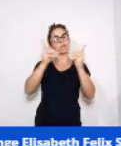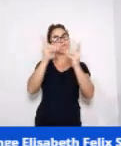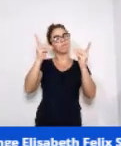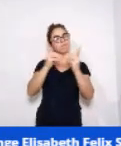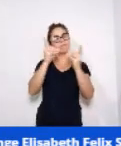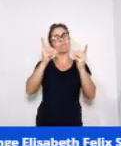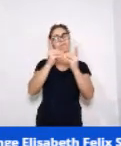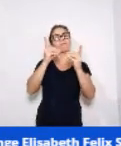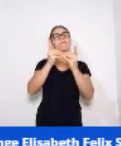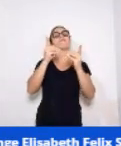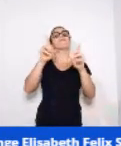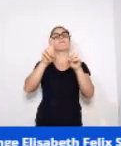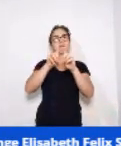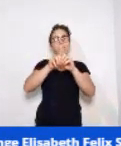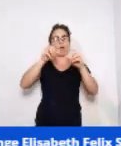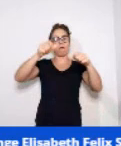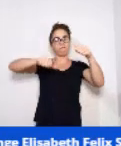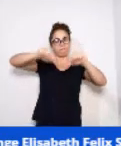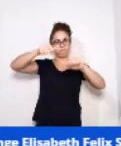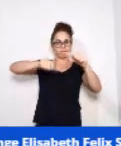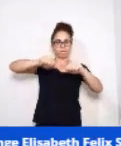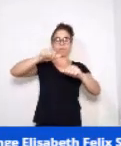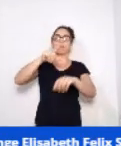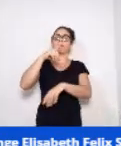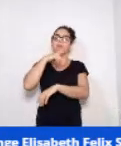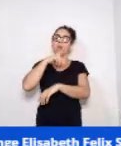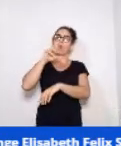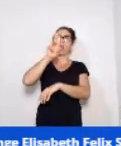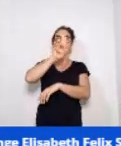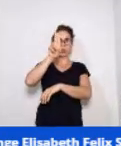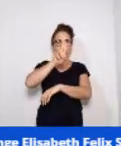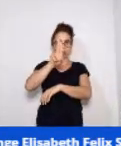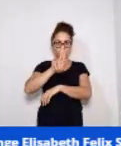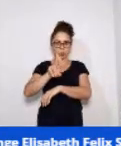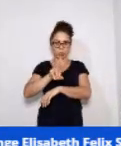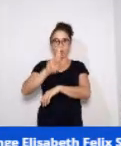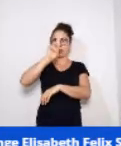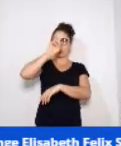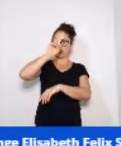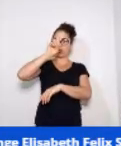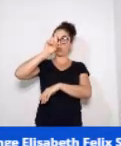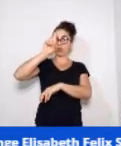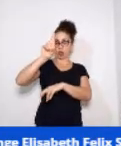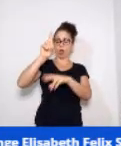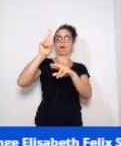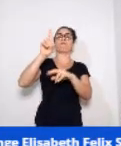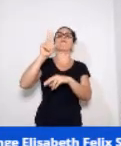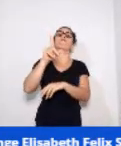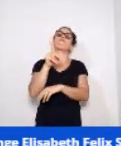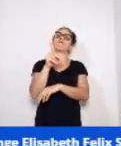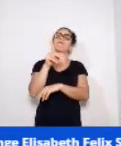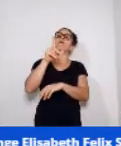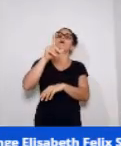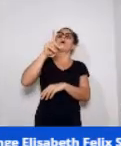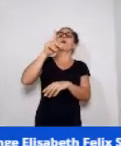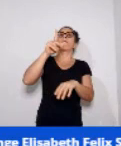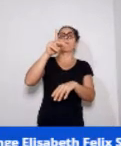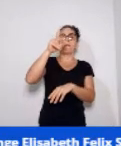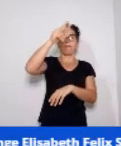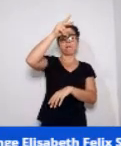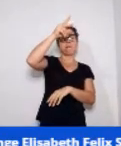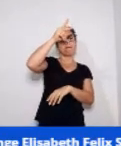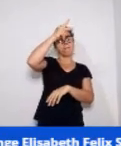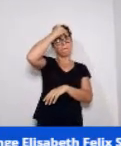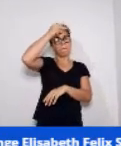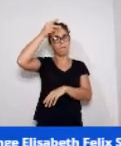Aqui estão os nomes, nossos representantes dessa secretaria, nosso prefeito Marcos Marcelo Tradi,